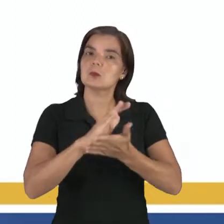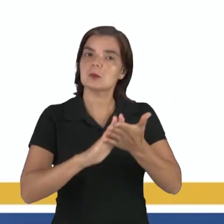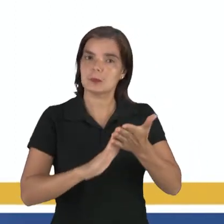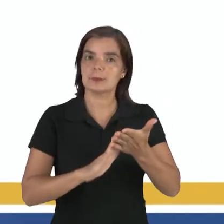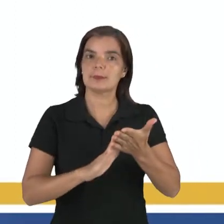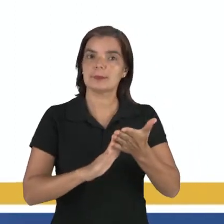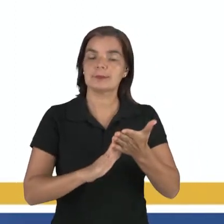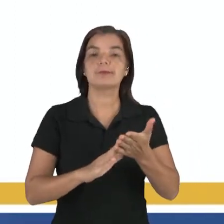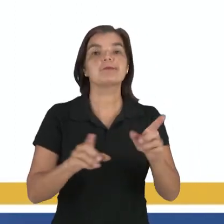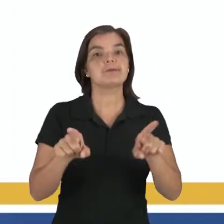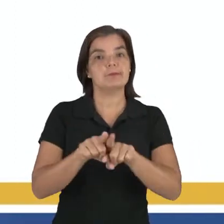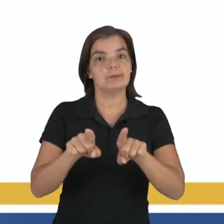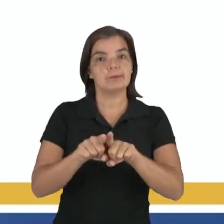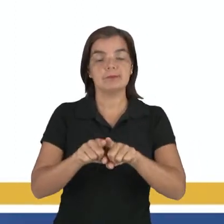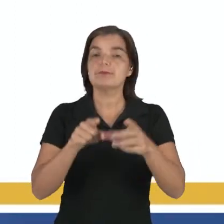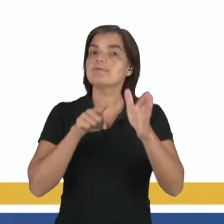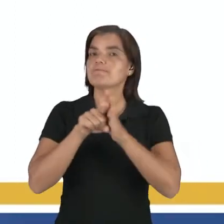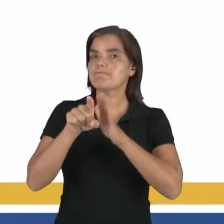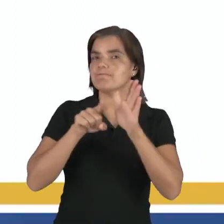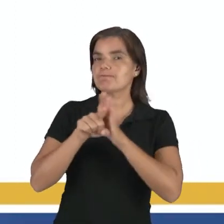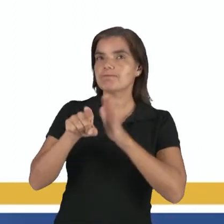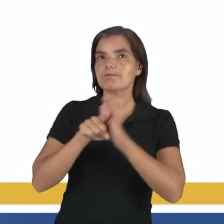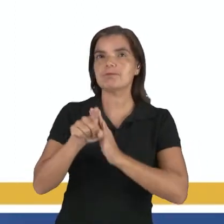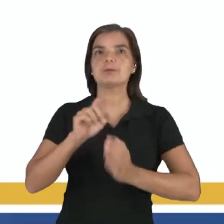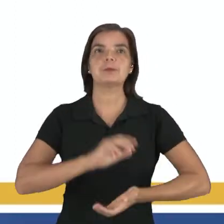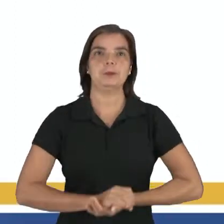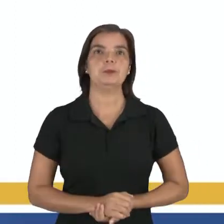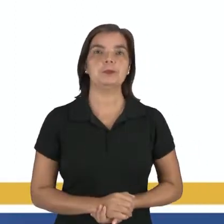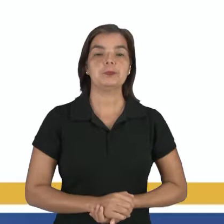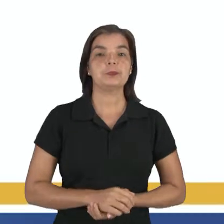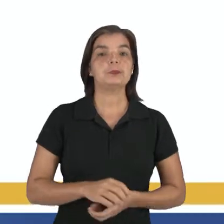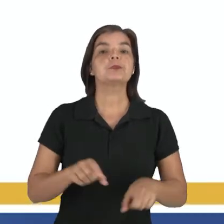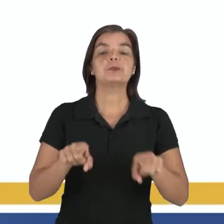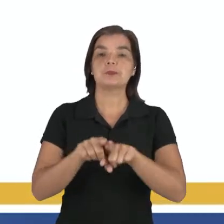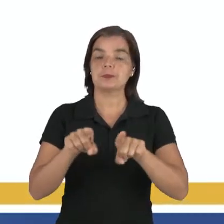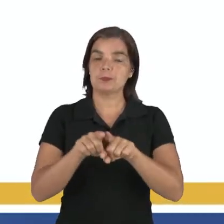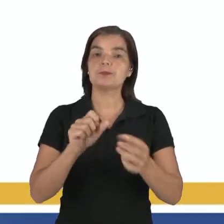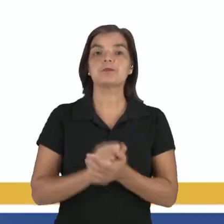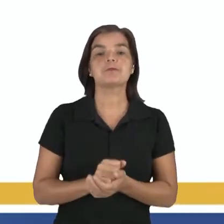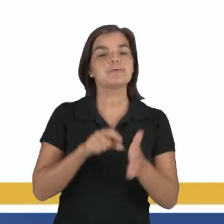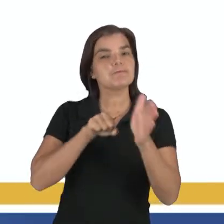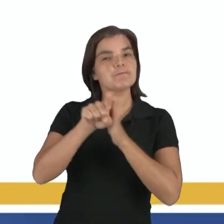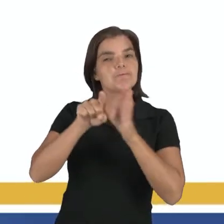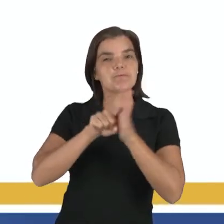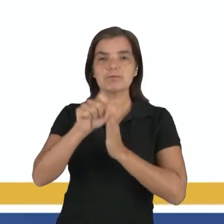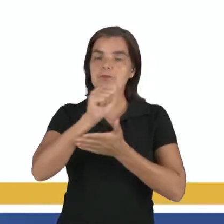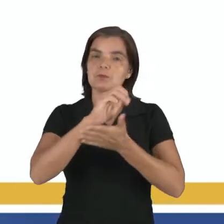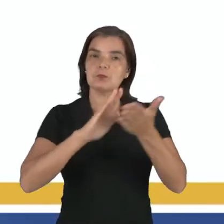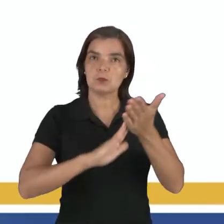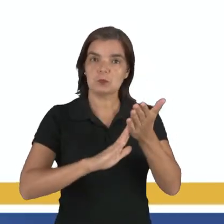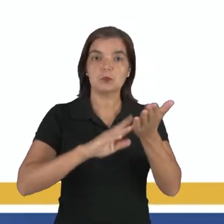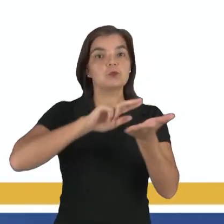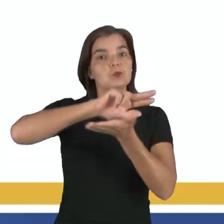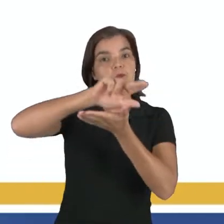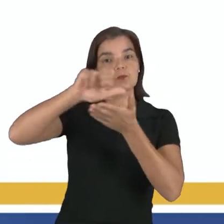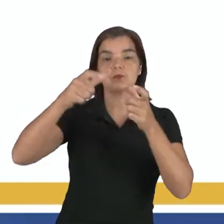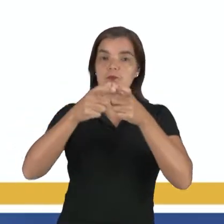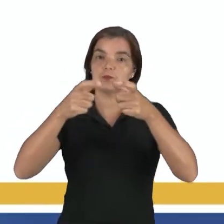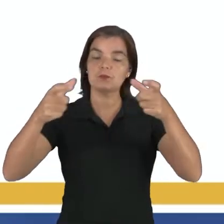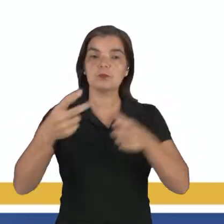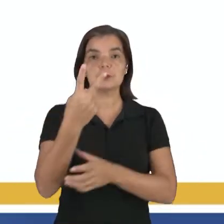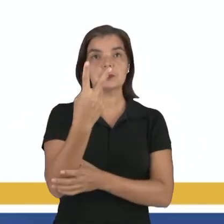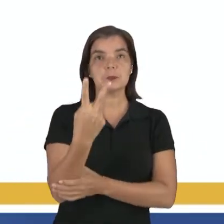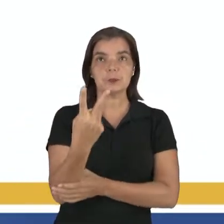exercícios tá envolvendo o problema então vamos lá situações que envolvem representações de variação